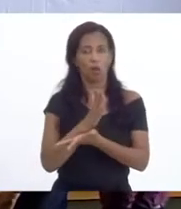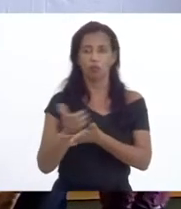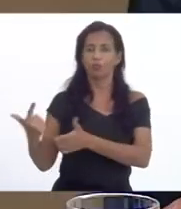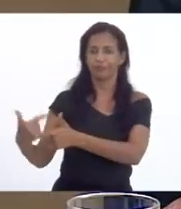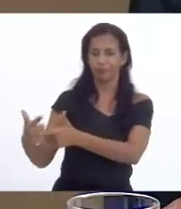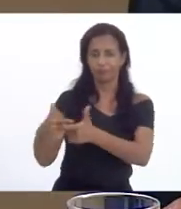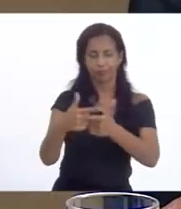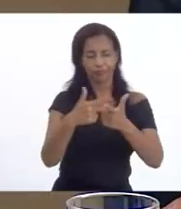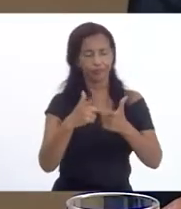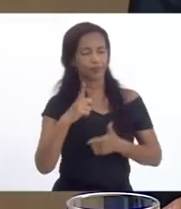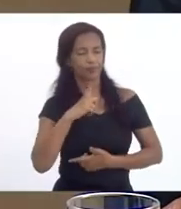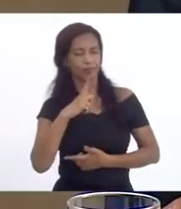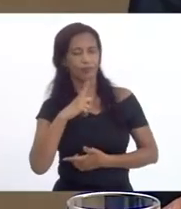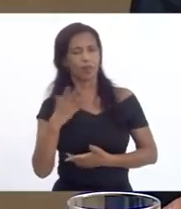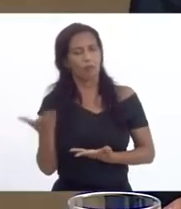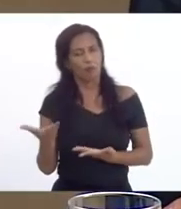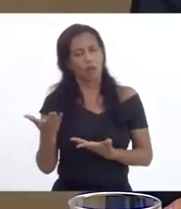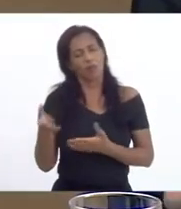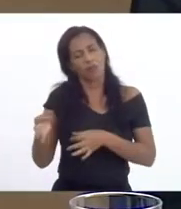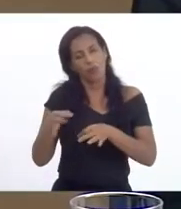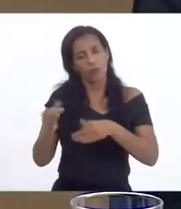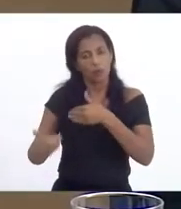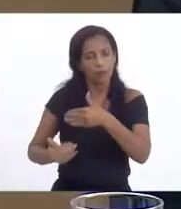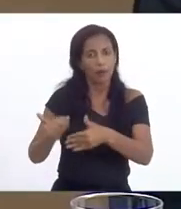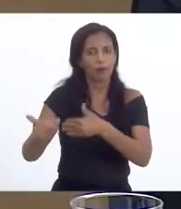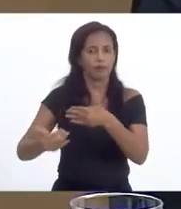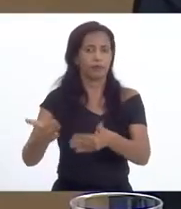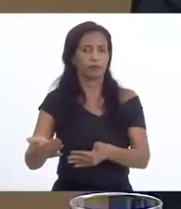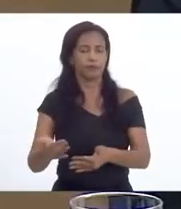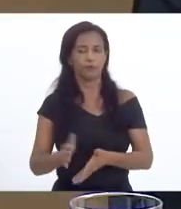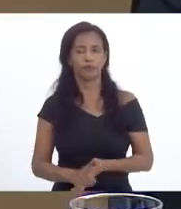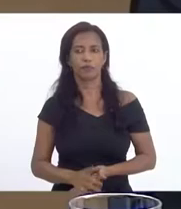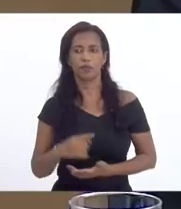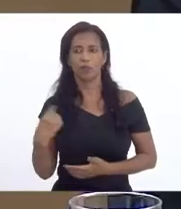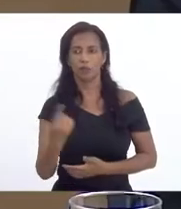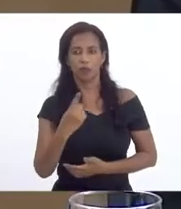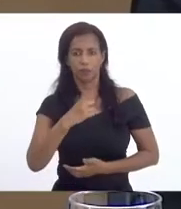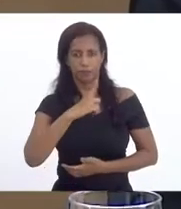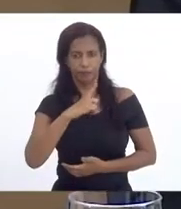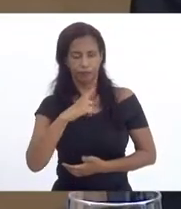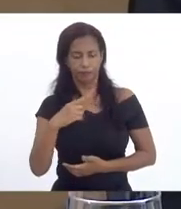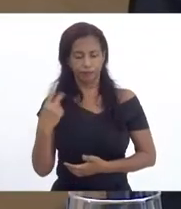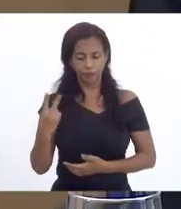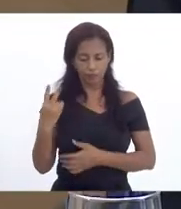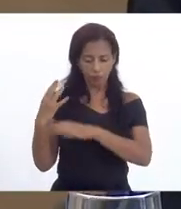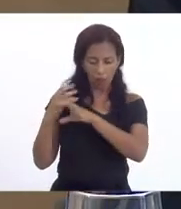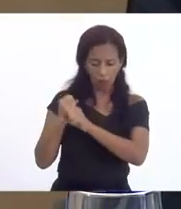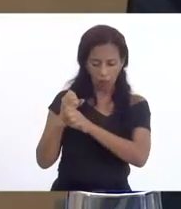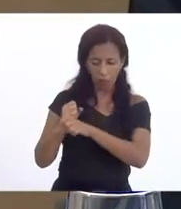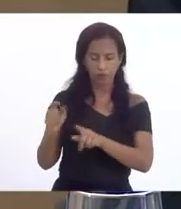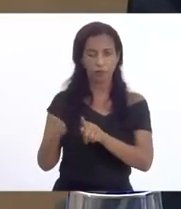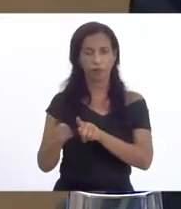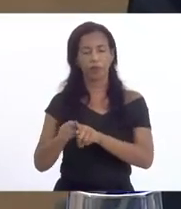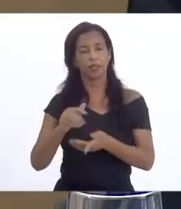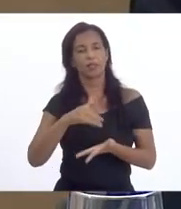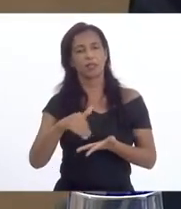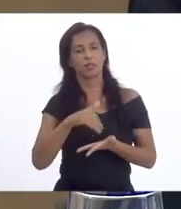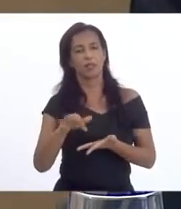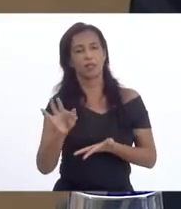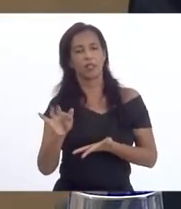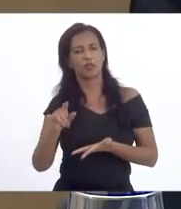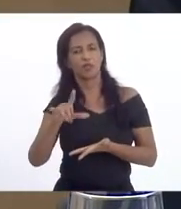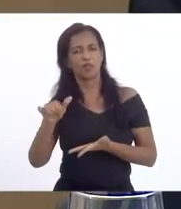problemas, mas foi o que deu para fazer avançarmos. Nós temos, segundo cálculo também da Secretaria de Fazenda, no